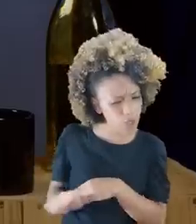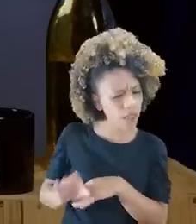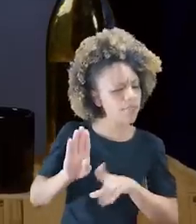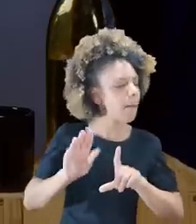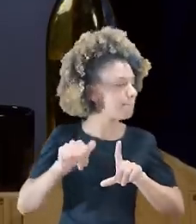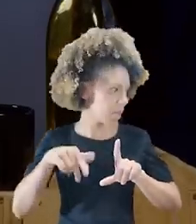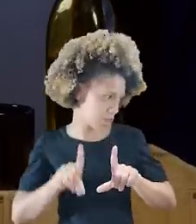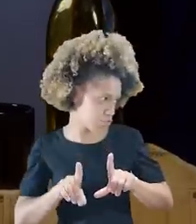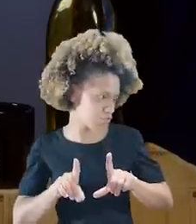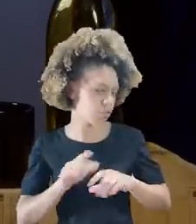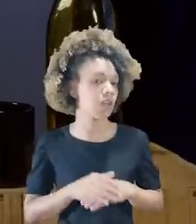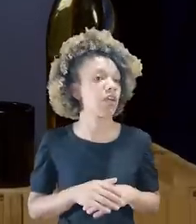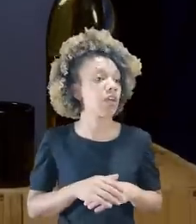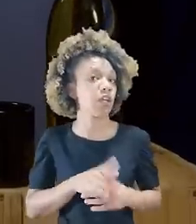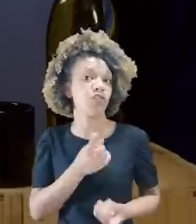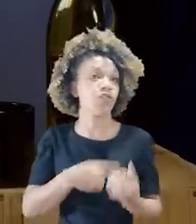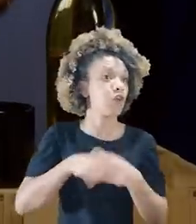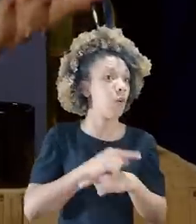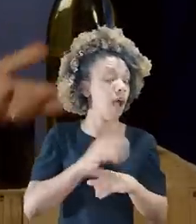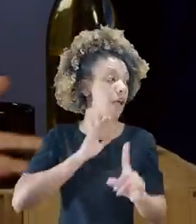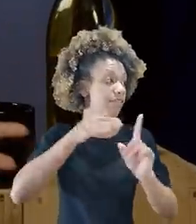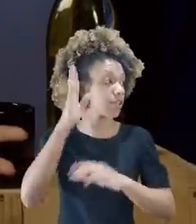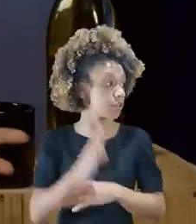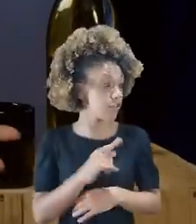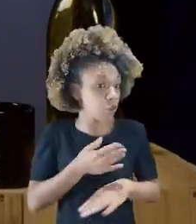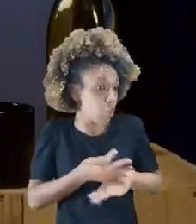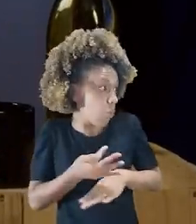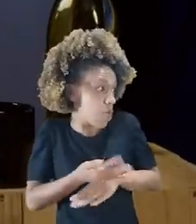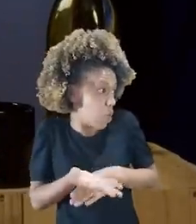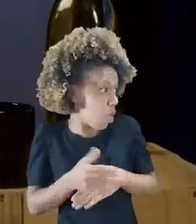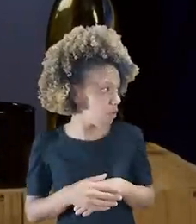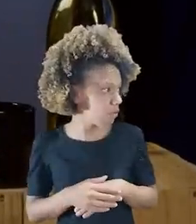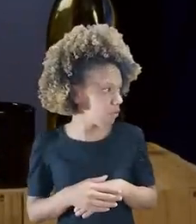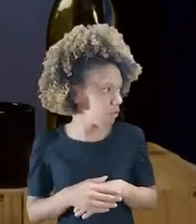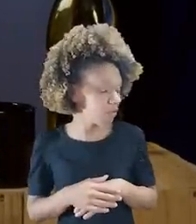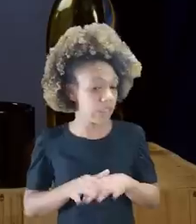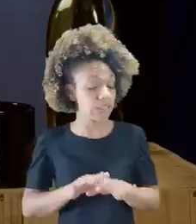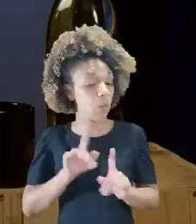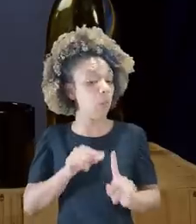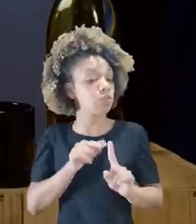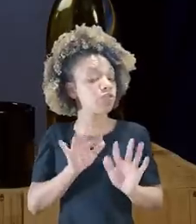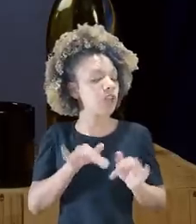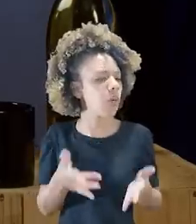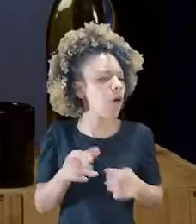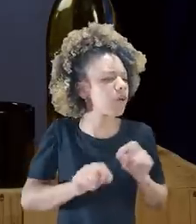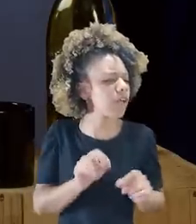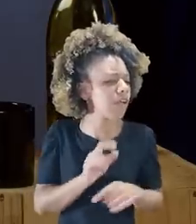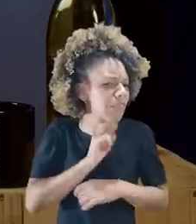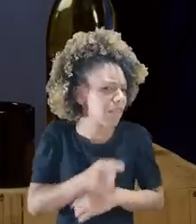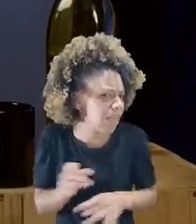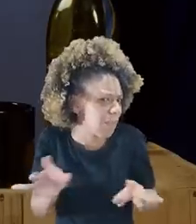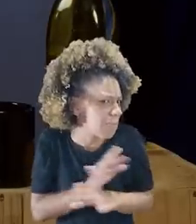fiquei fiquei quieta mas eu fiquei nossa que coisa e bota lá depois bota nas redes sociais então assim Eh aí você percebe